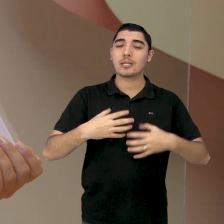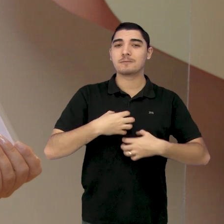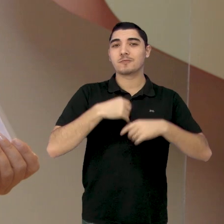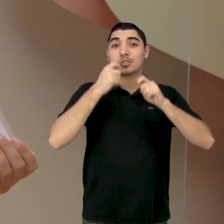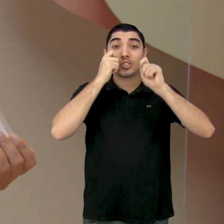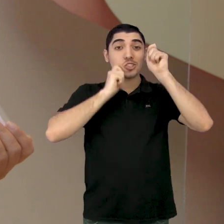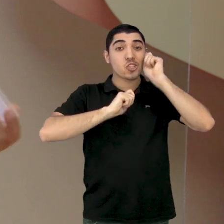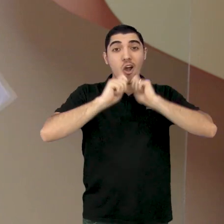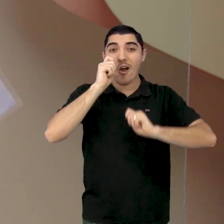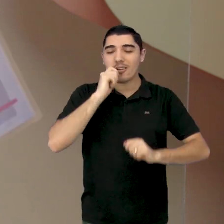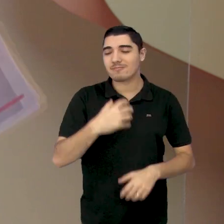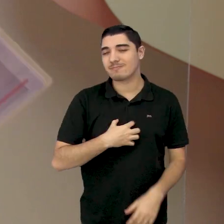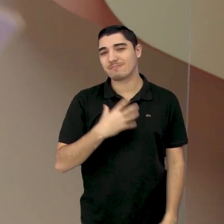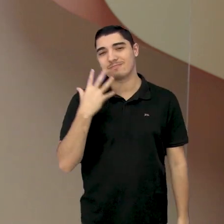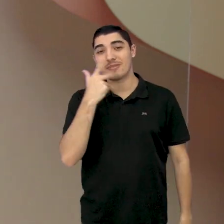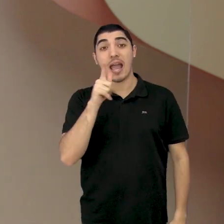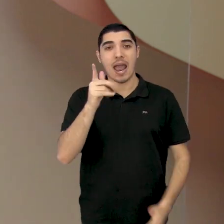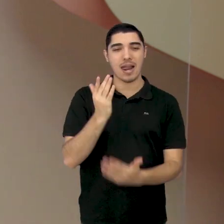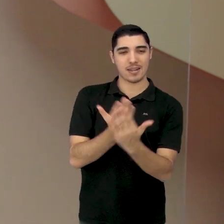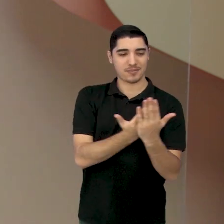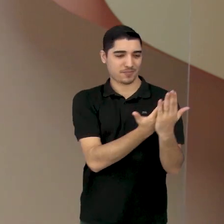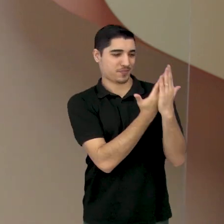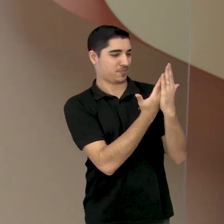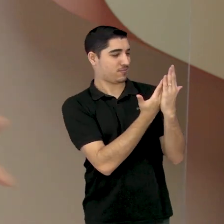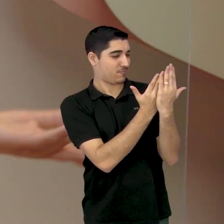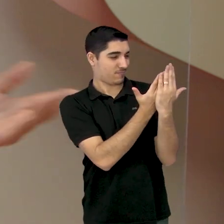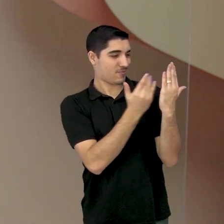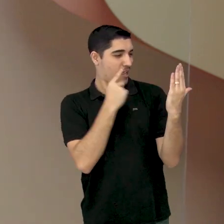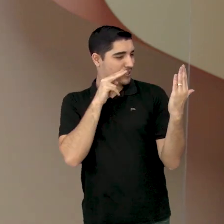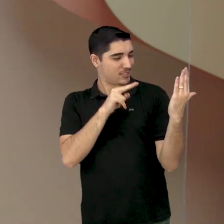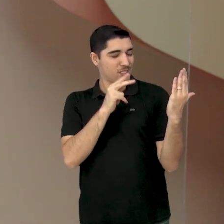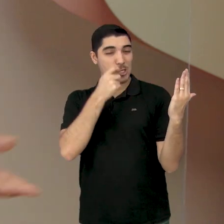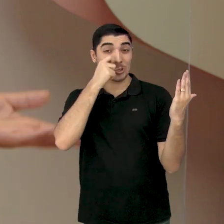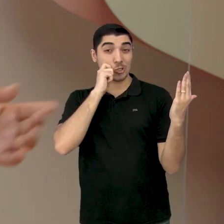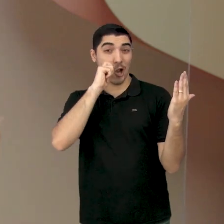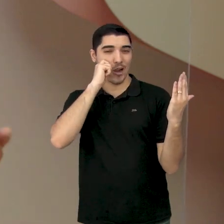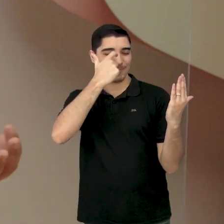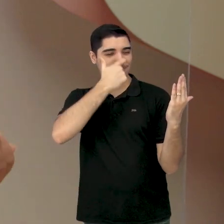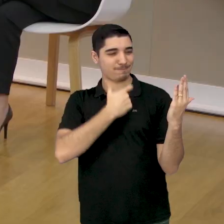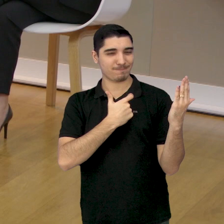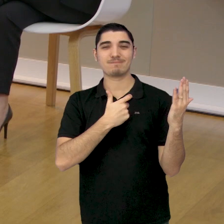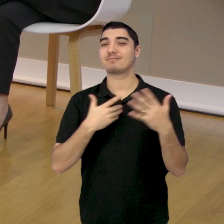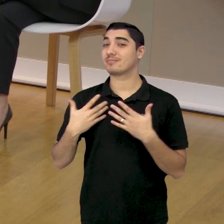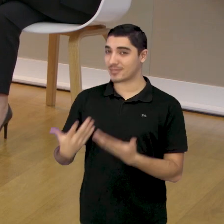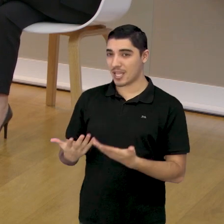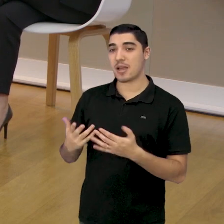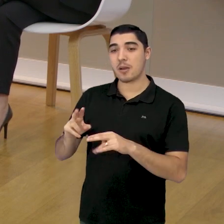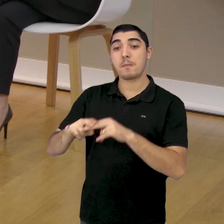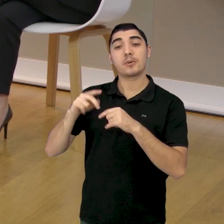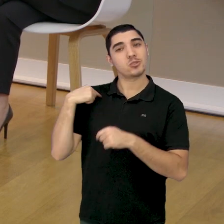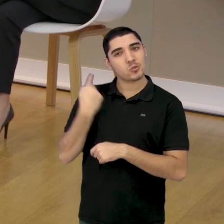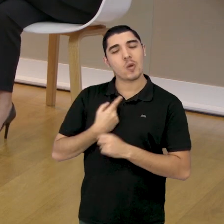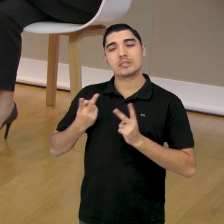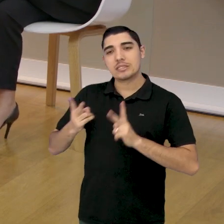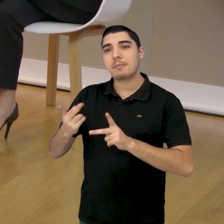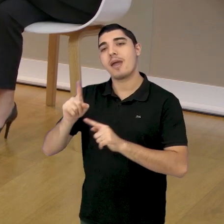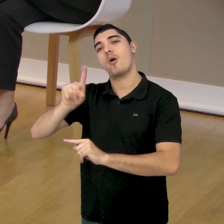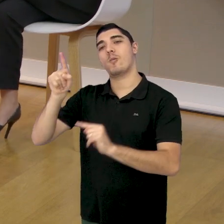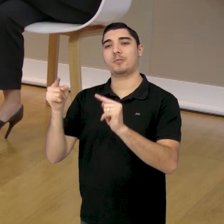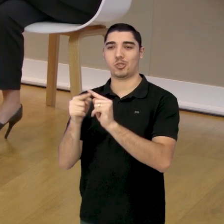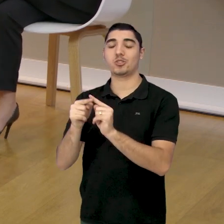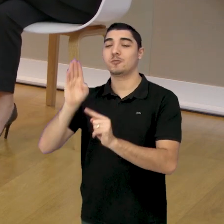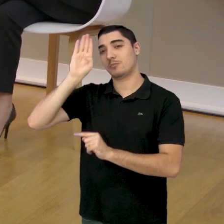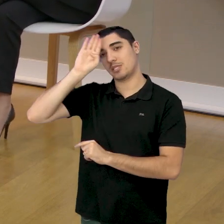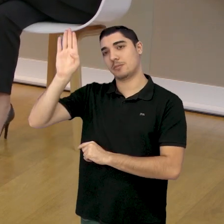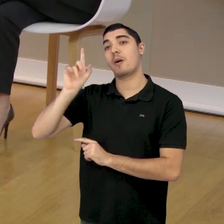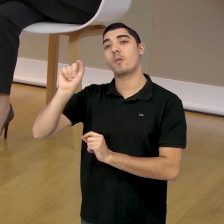chorou, gente. Você vê que cena linda, ela com o espelho assim. E é claro, né? Ficou muito legal. Eu acho que é isso que nós buscamos, né? Eu